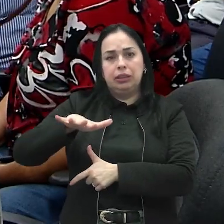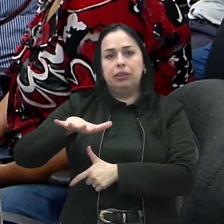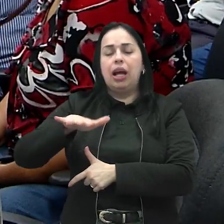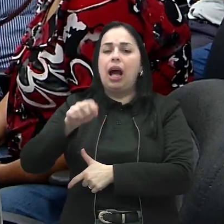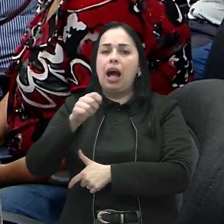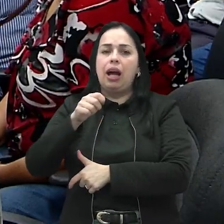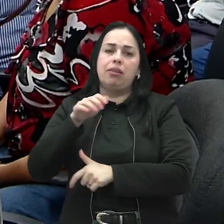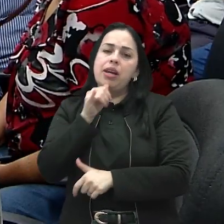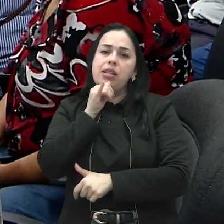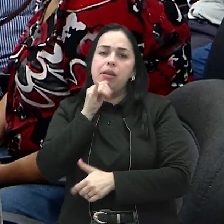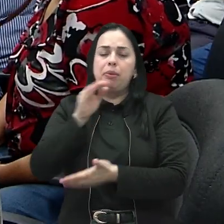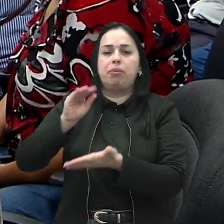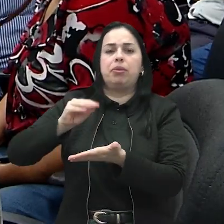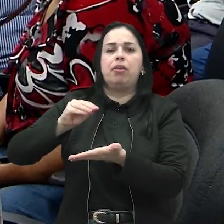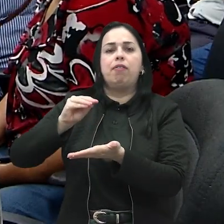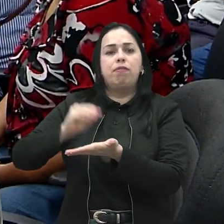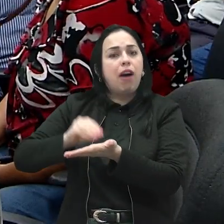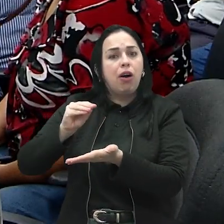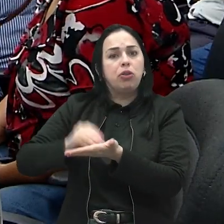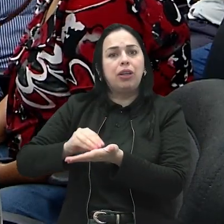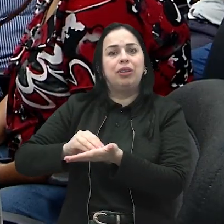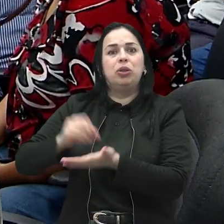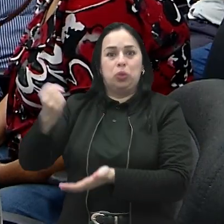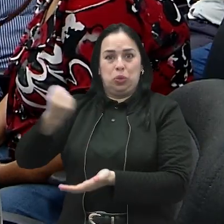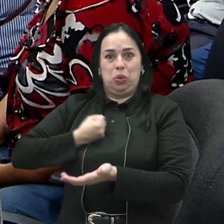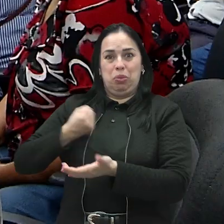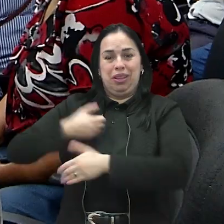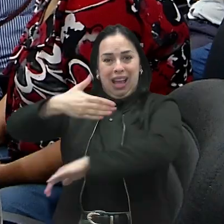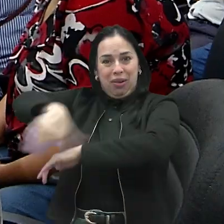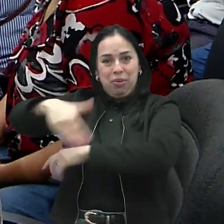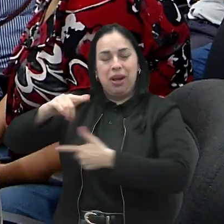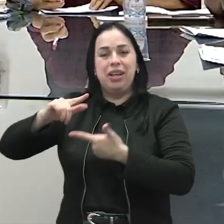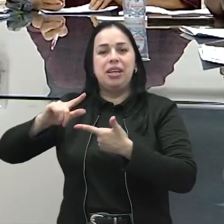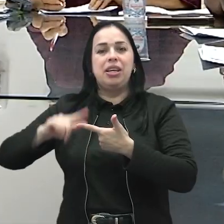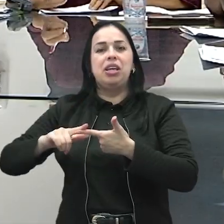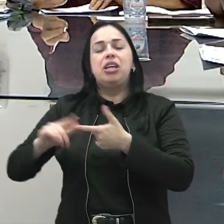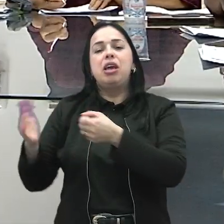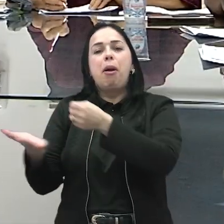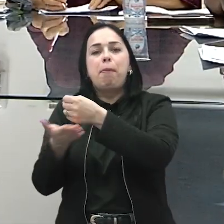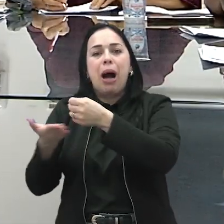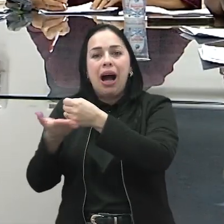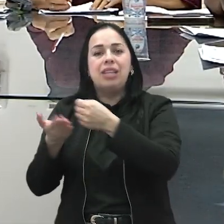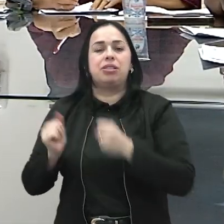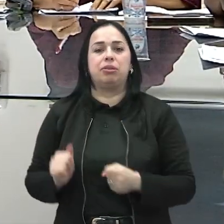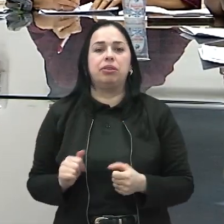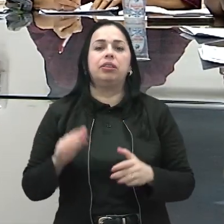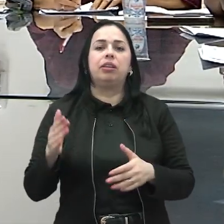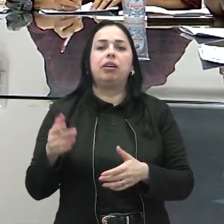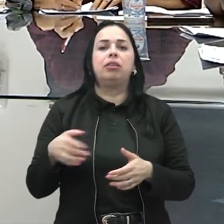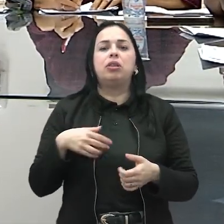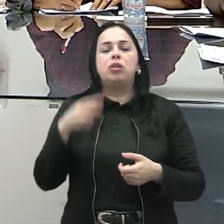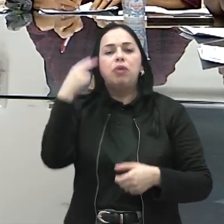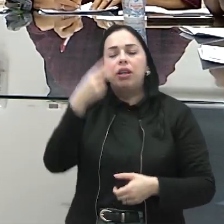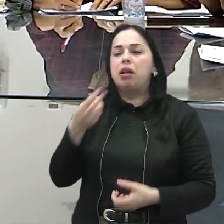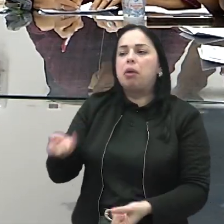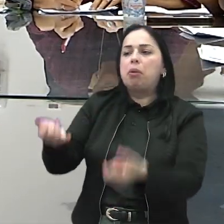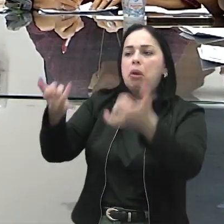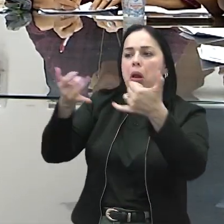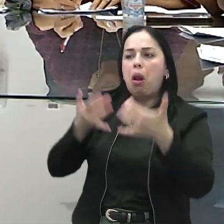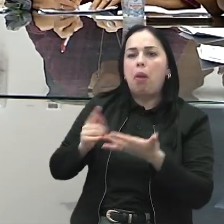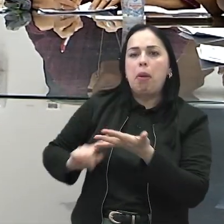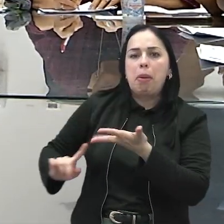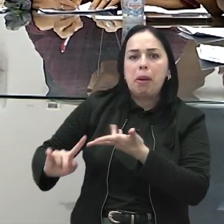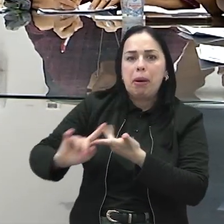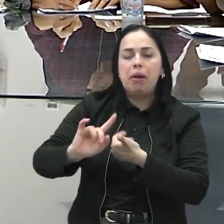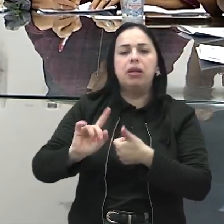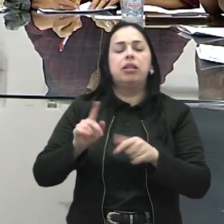em bairros ainda não regularizados, como a falta de um CEP e de serviços básicos. Os vereadores ouviram demandas da população e irão